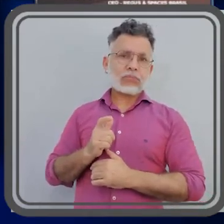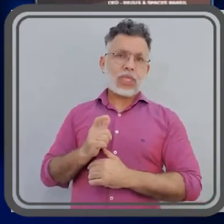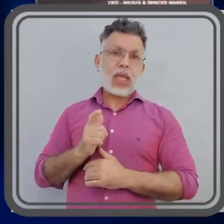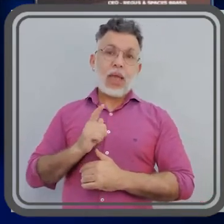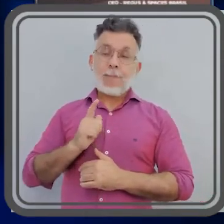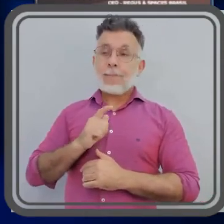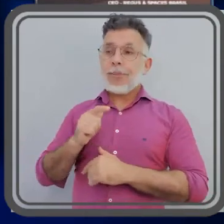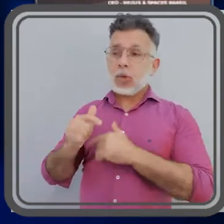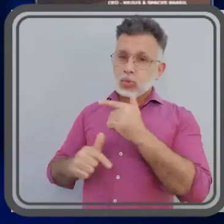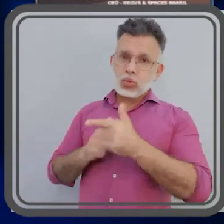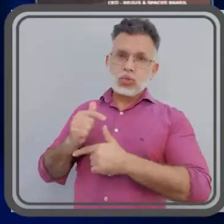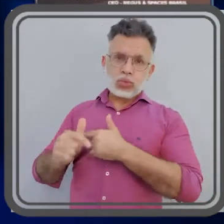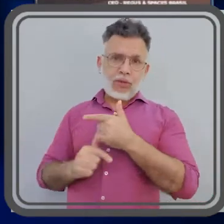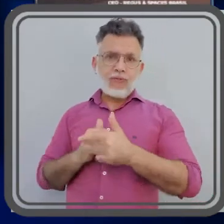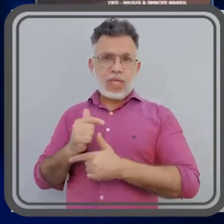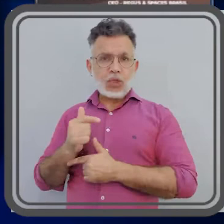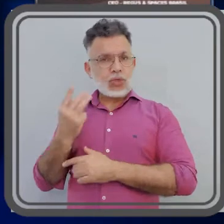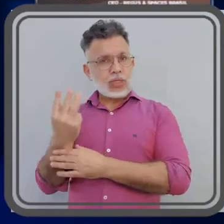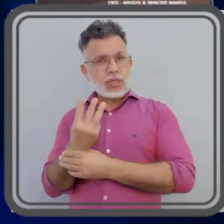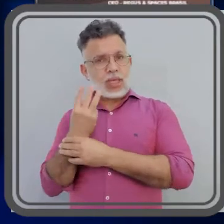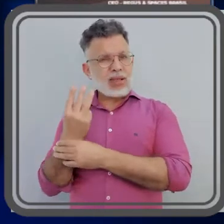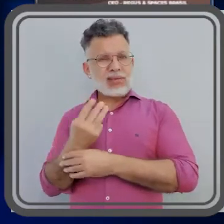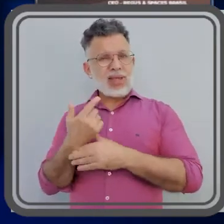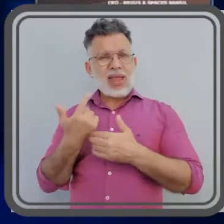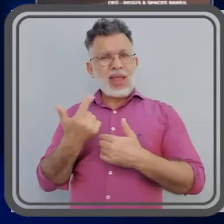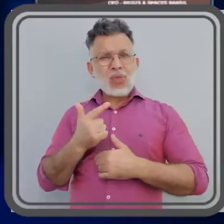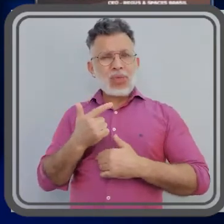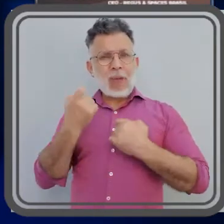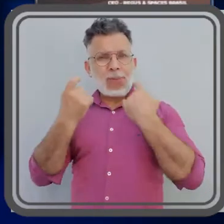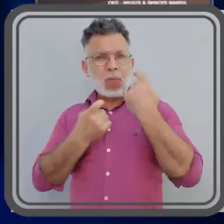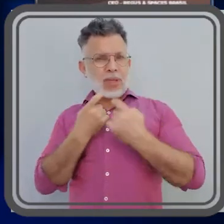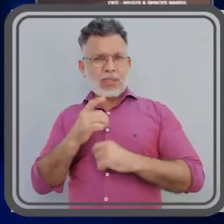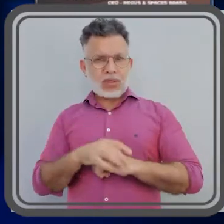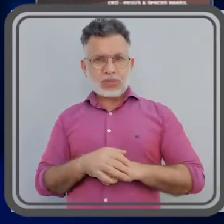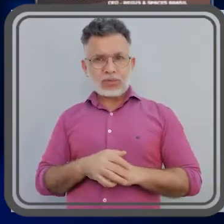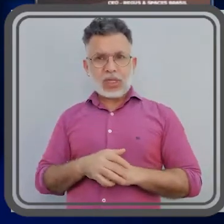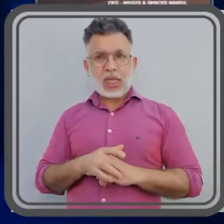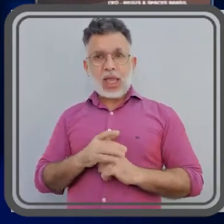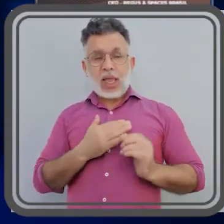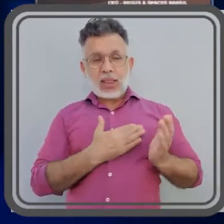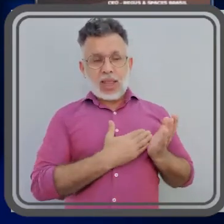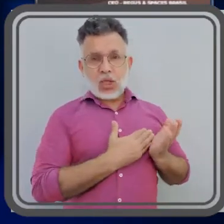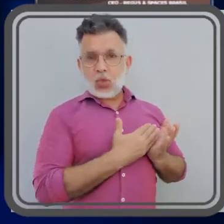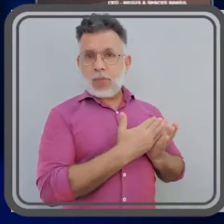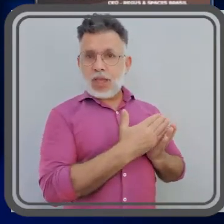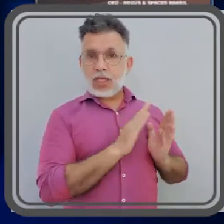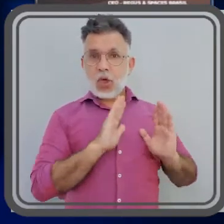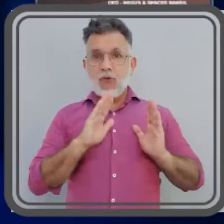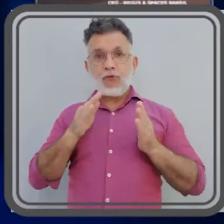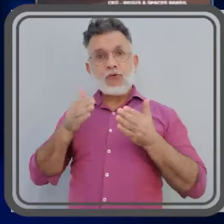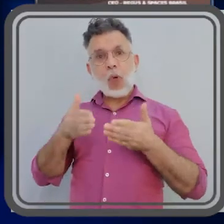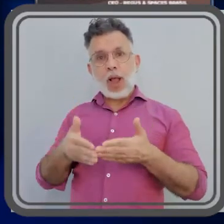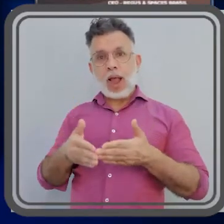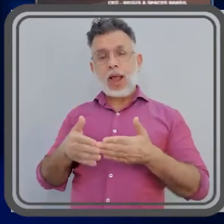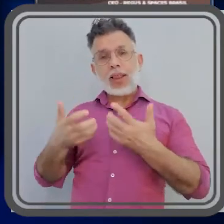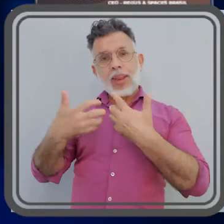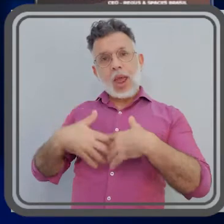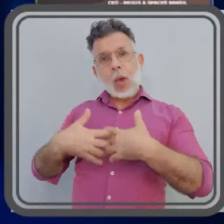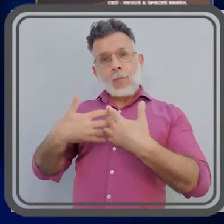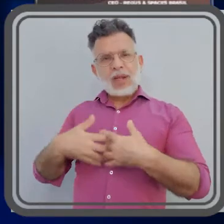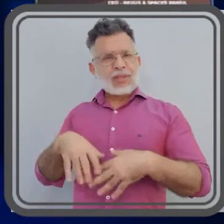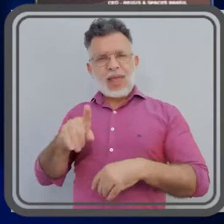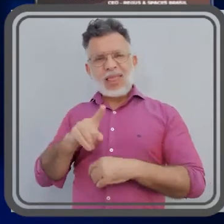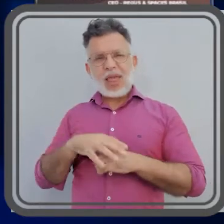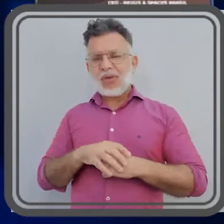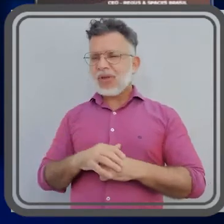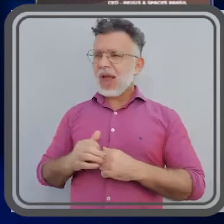por esses serviços, né? E não tem essa preocupação. Então, podemos, desde o começo, focar na operação e não